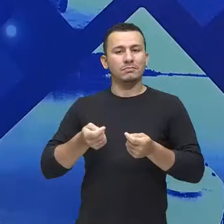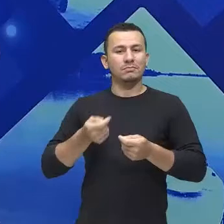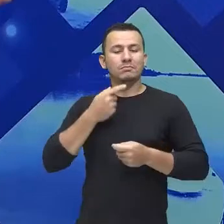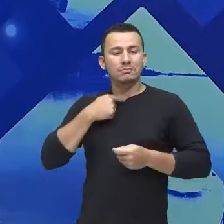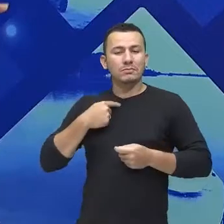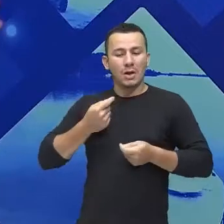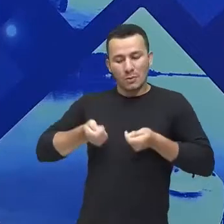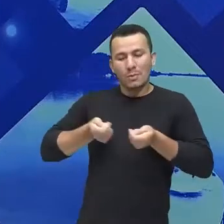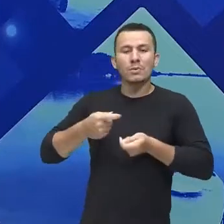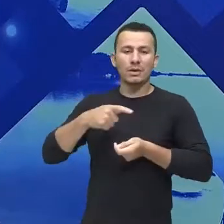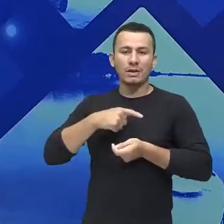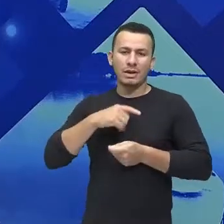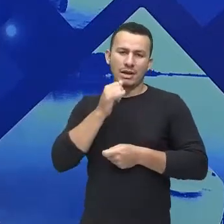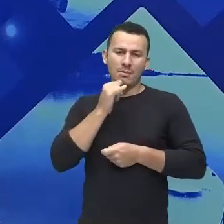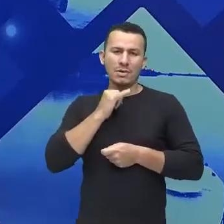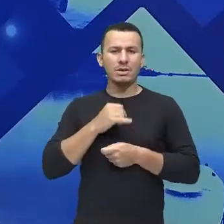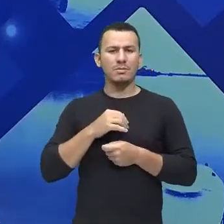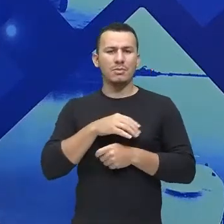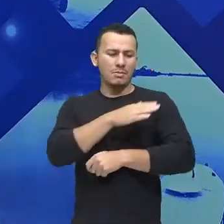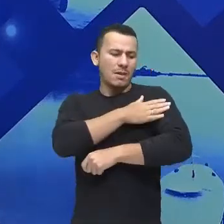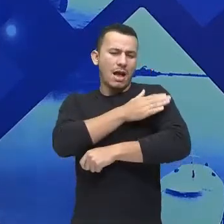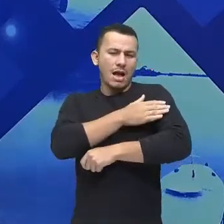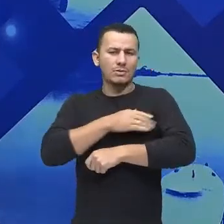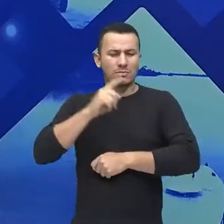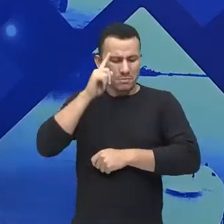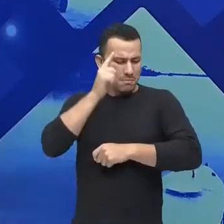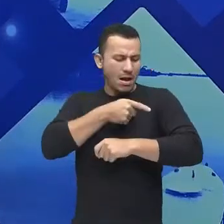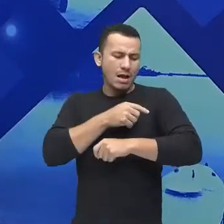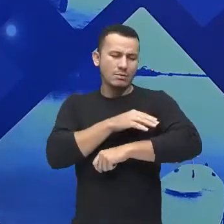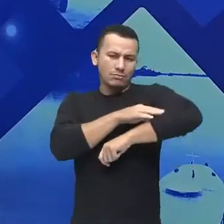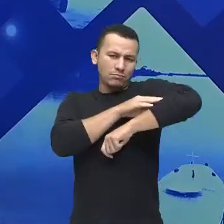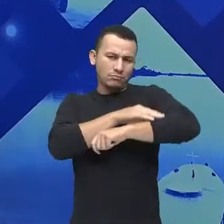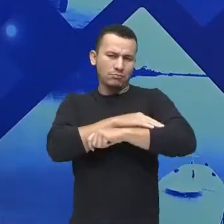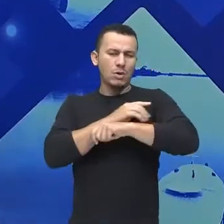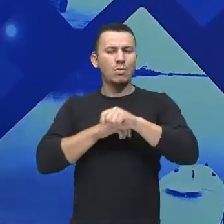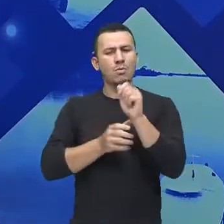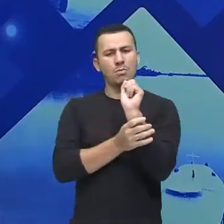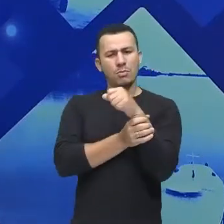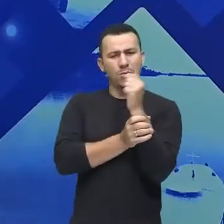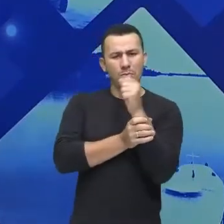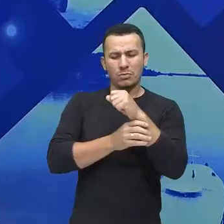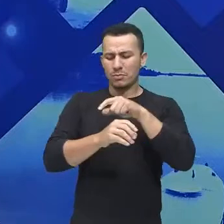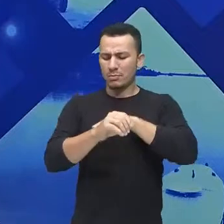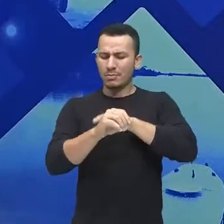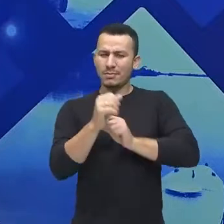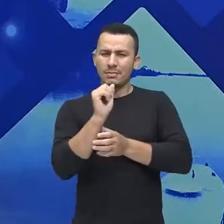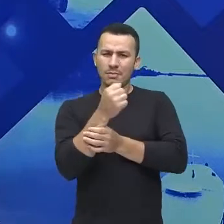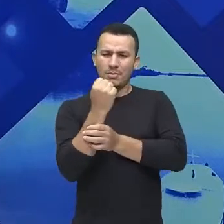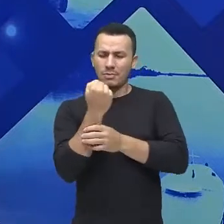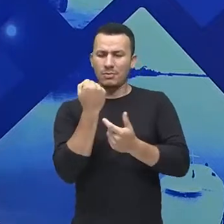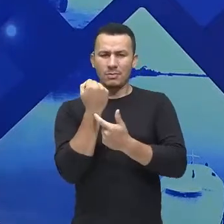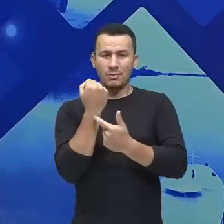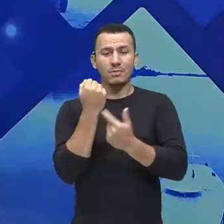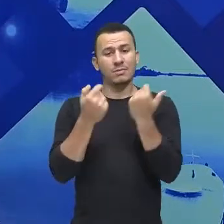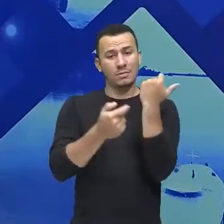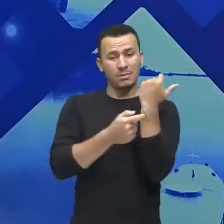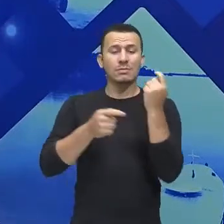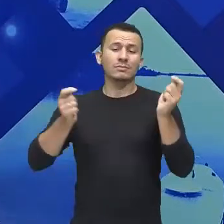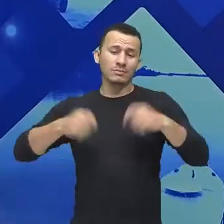Quero levantar minha perna, quero levantar o braço, quero mexer só o punho. Tudo isso porque é formado por